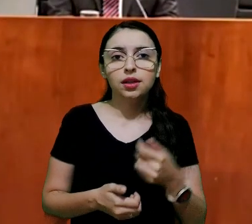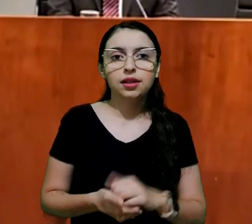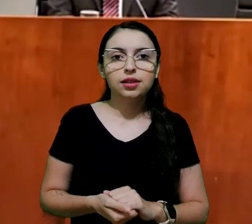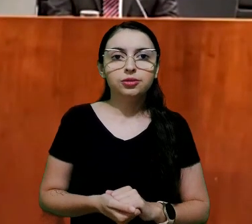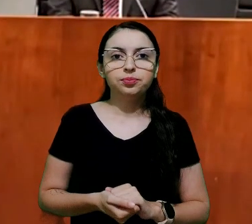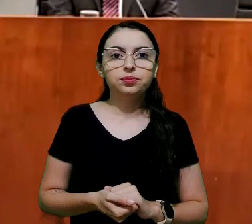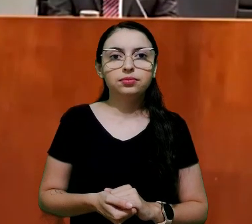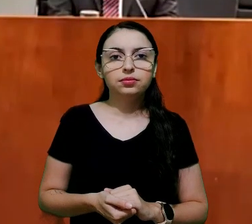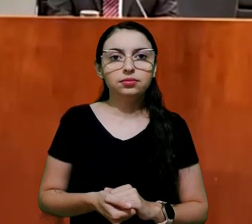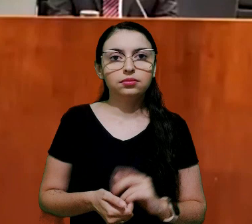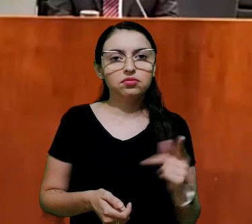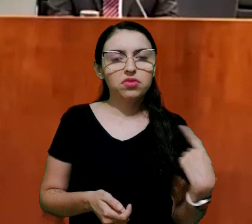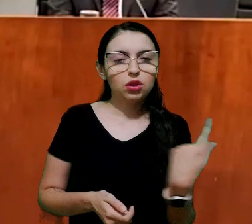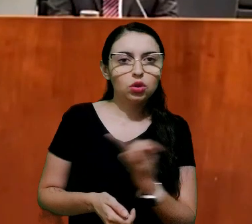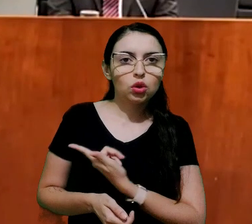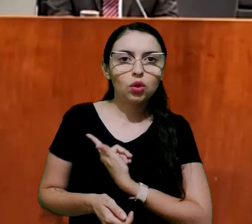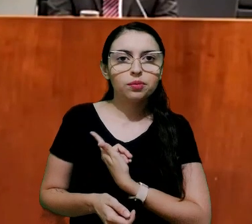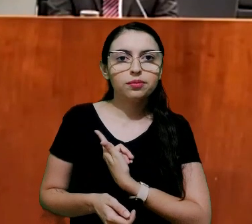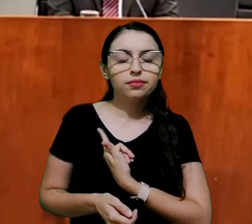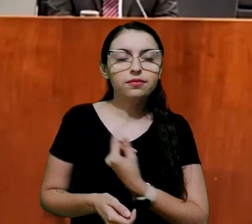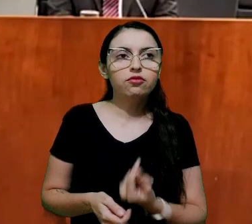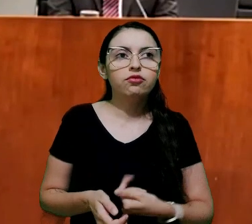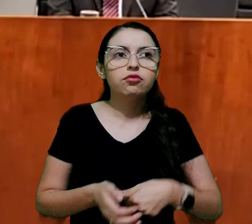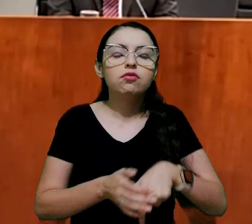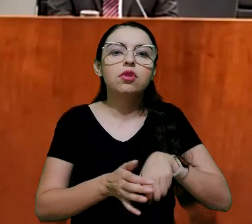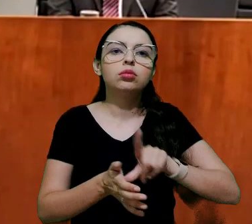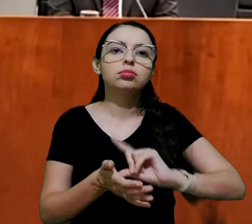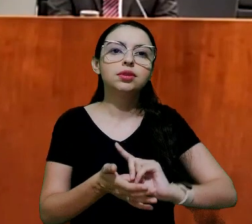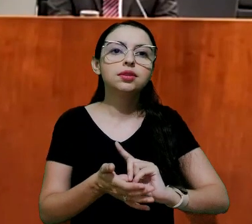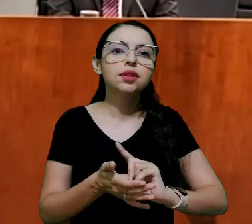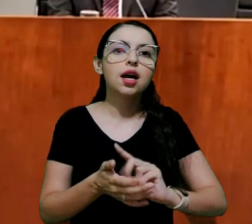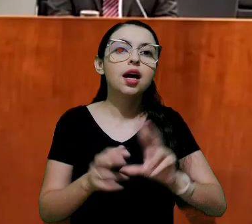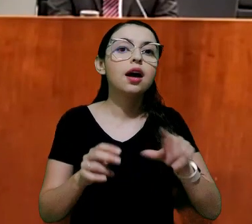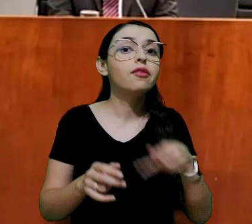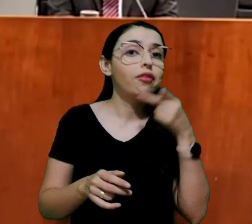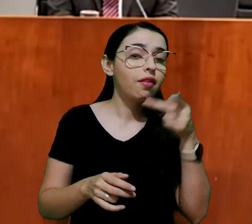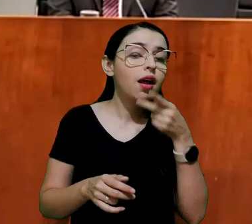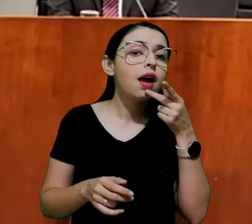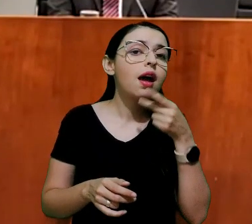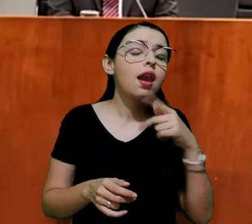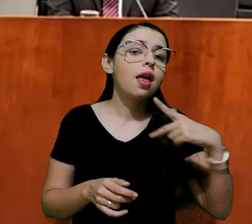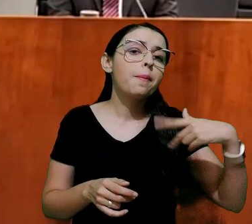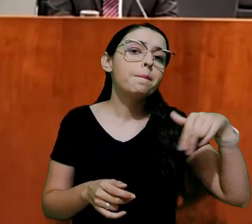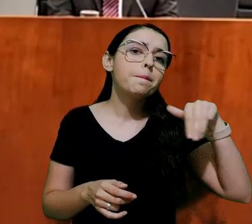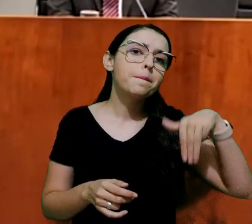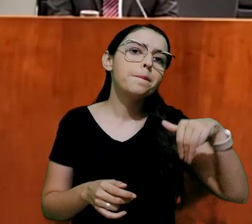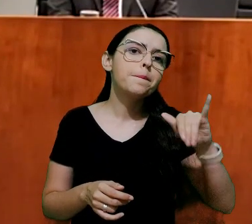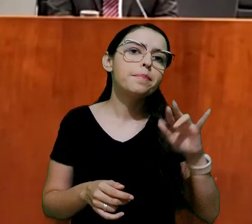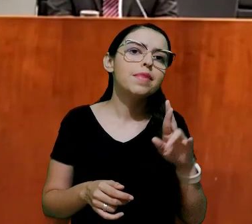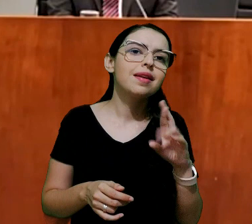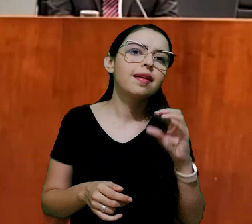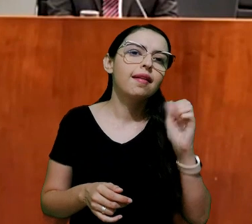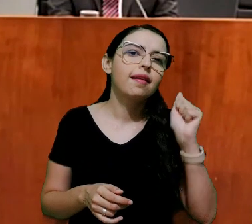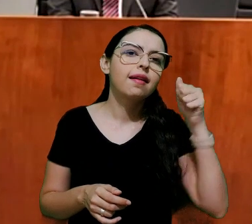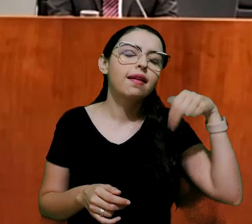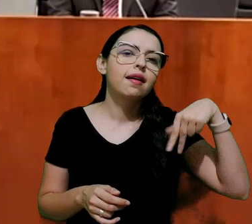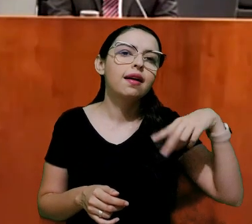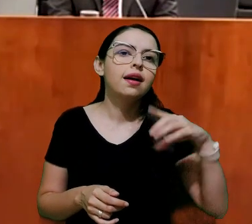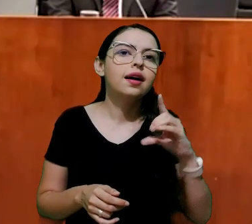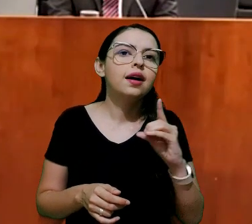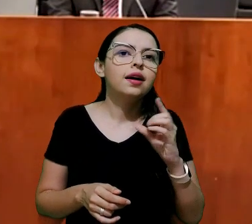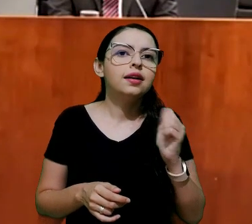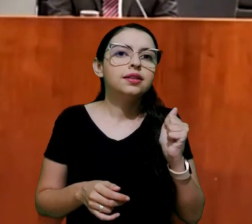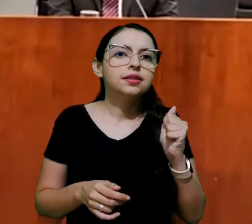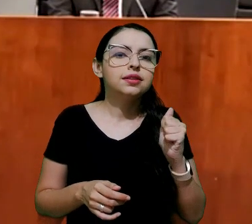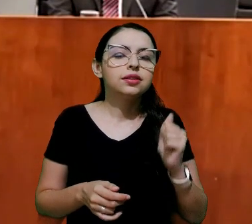que retomar a fala de Pontes de Miranda, de que o patrimônio são aqueles bens, o conjunto